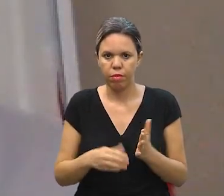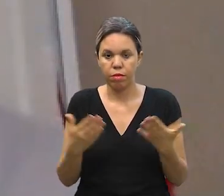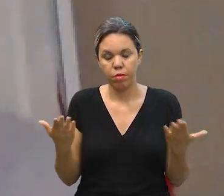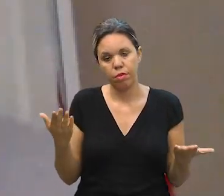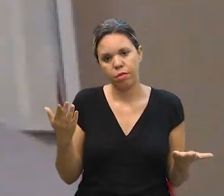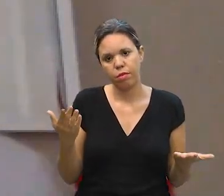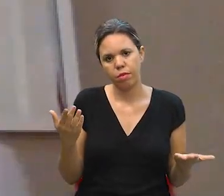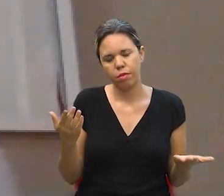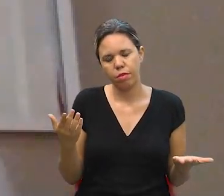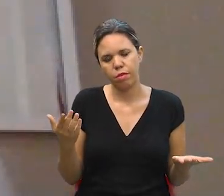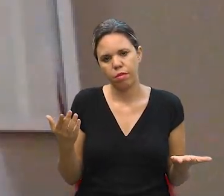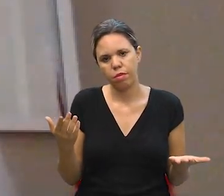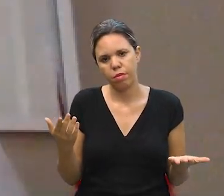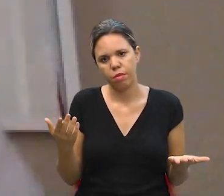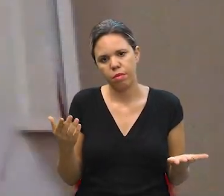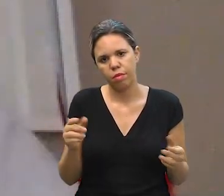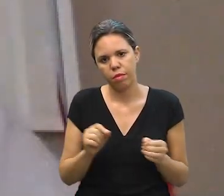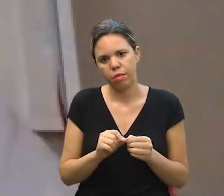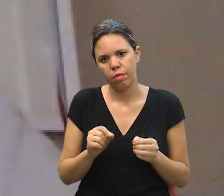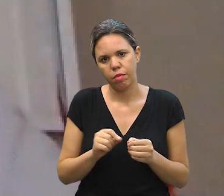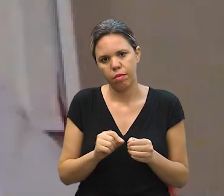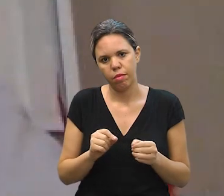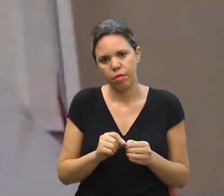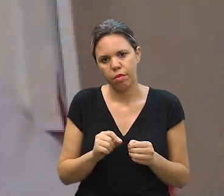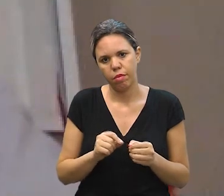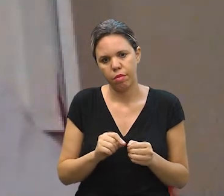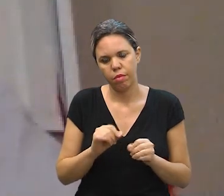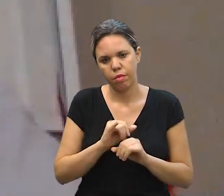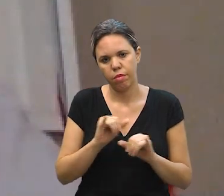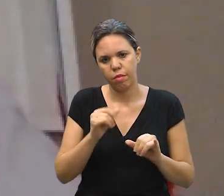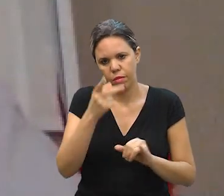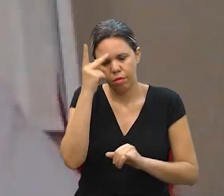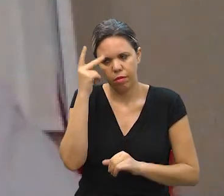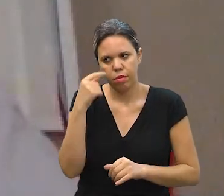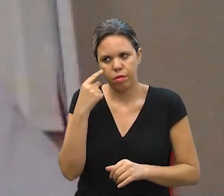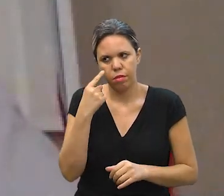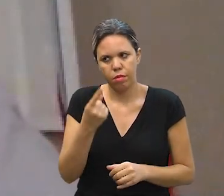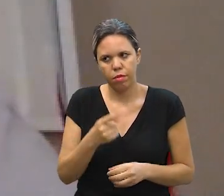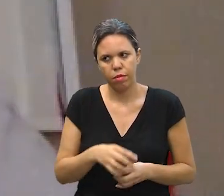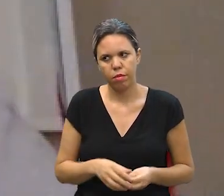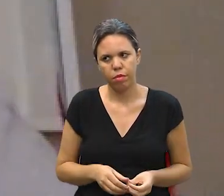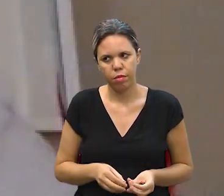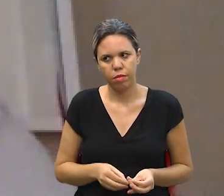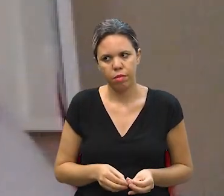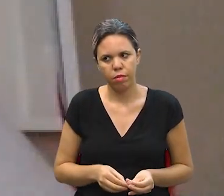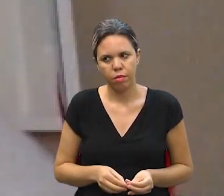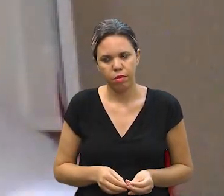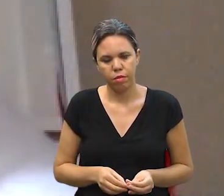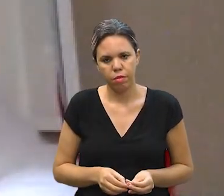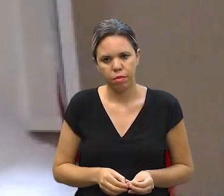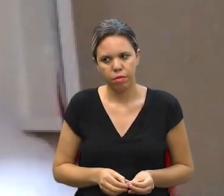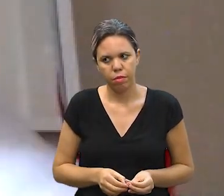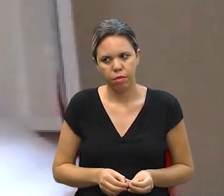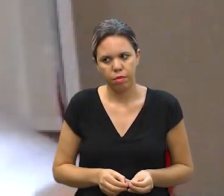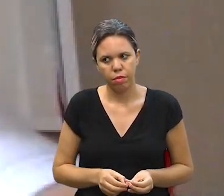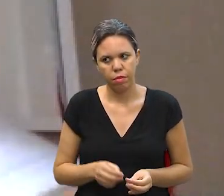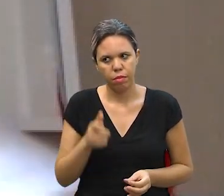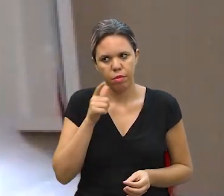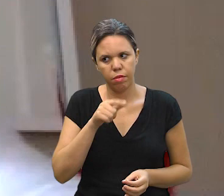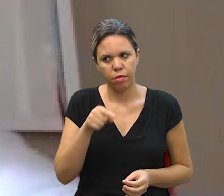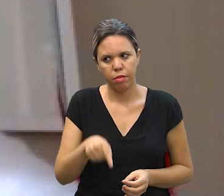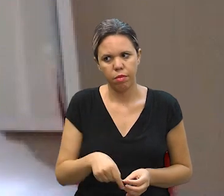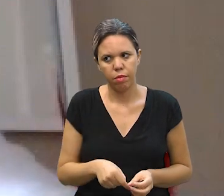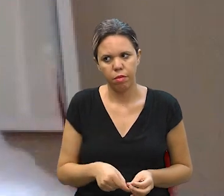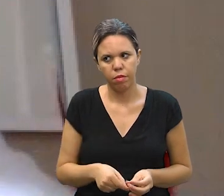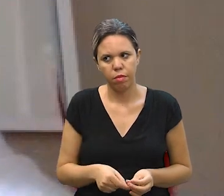quem sabe, possa interessar bastante, não é? Olha, um minutinho que eu estou conseguindo